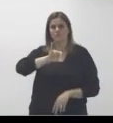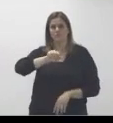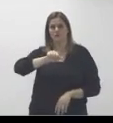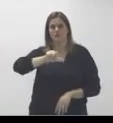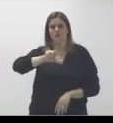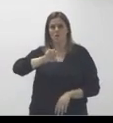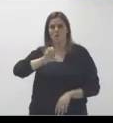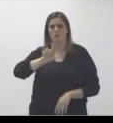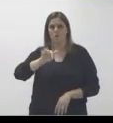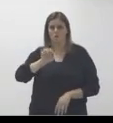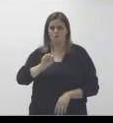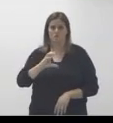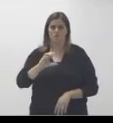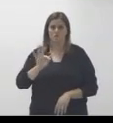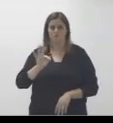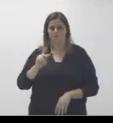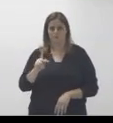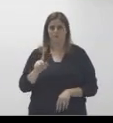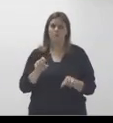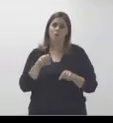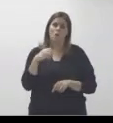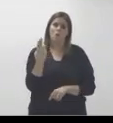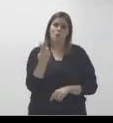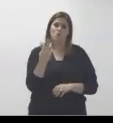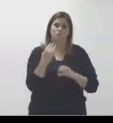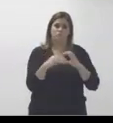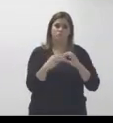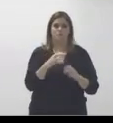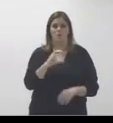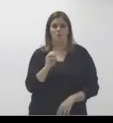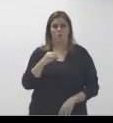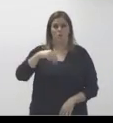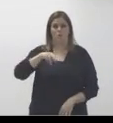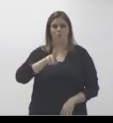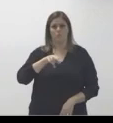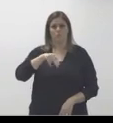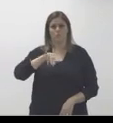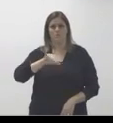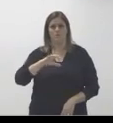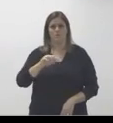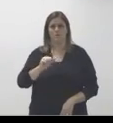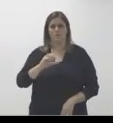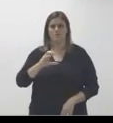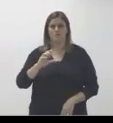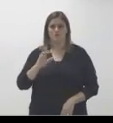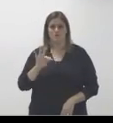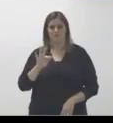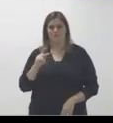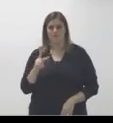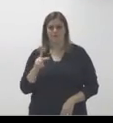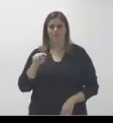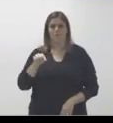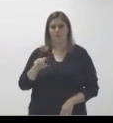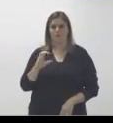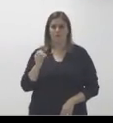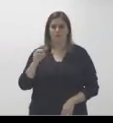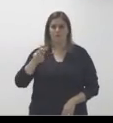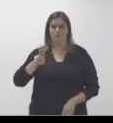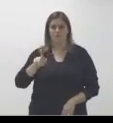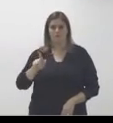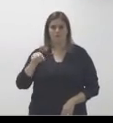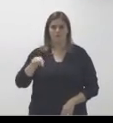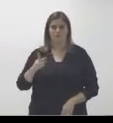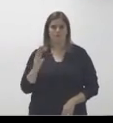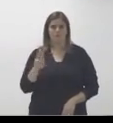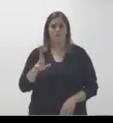fp ou pelo e mail comunicação hsvp.org.br passar a palavra pra senhora deborah duprat que é